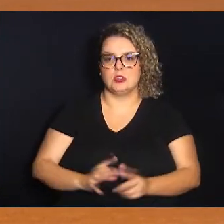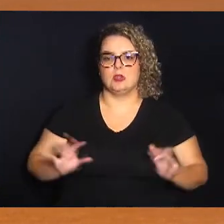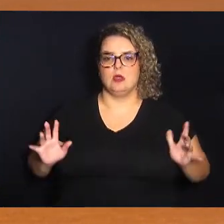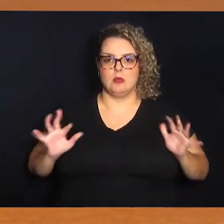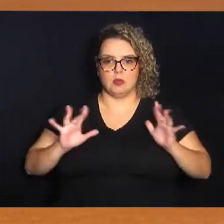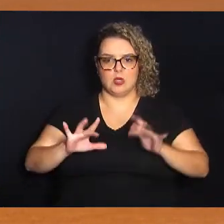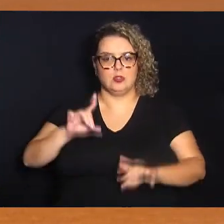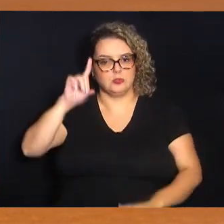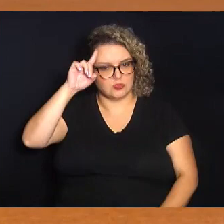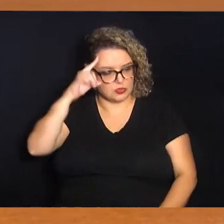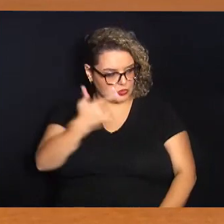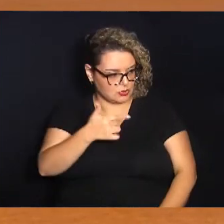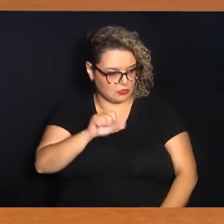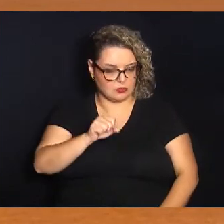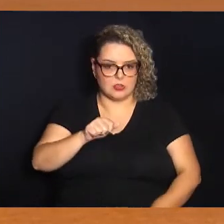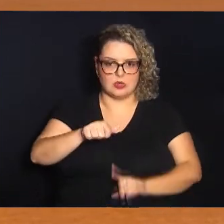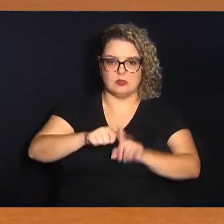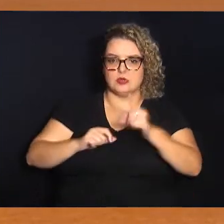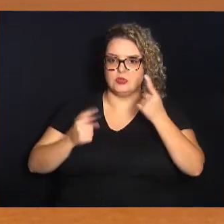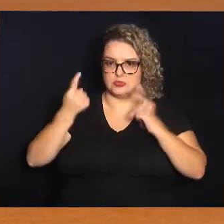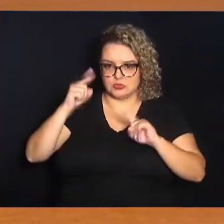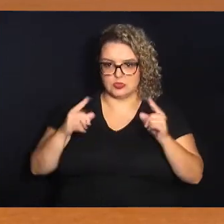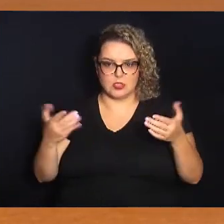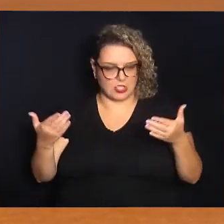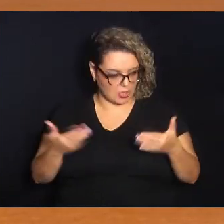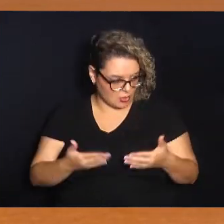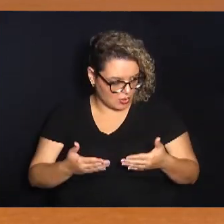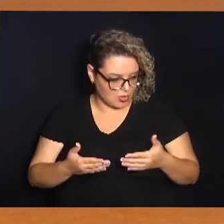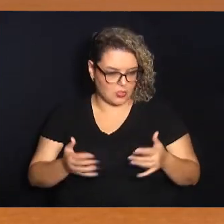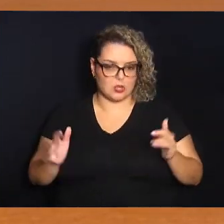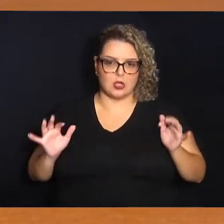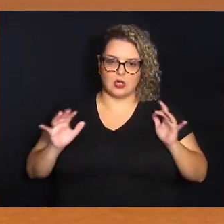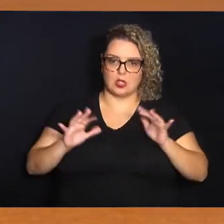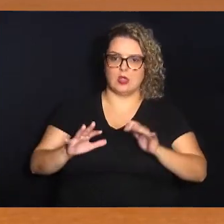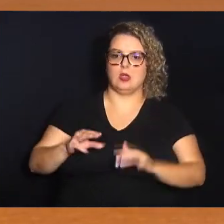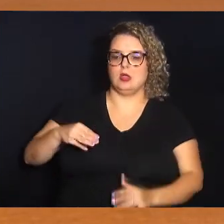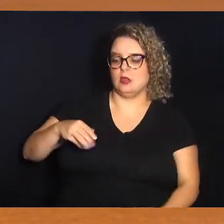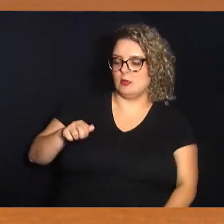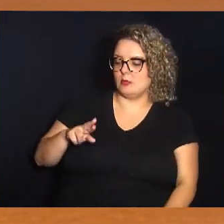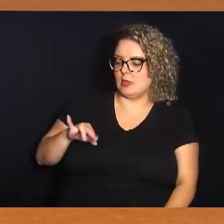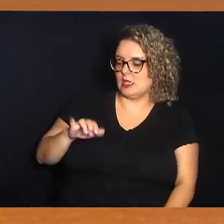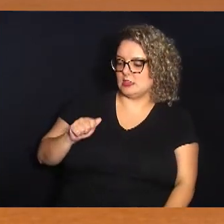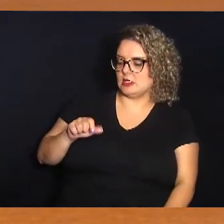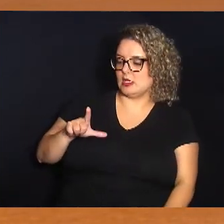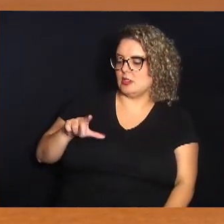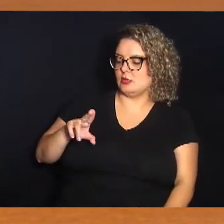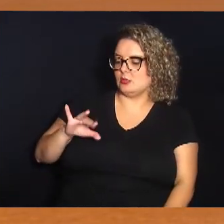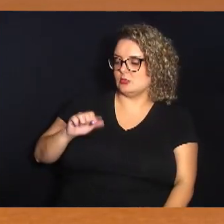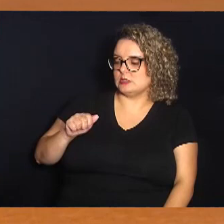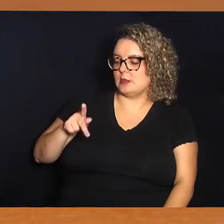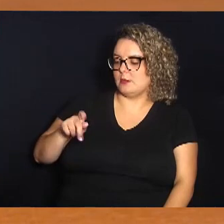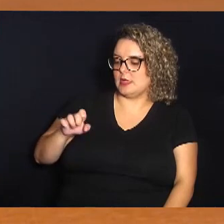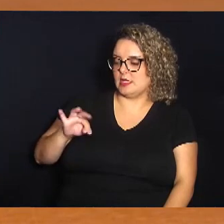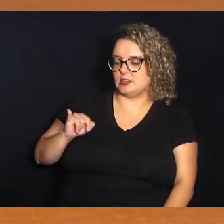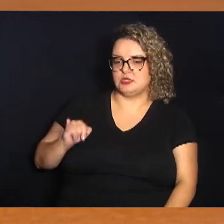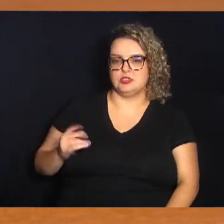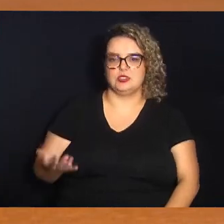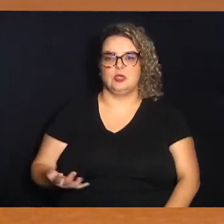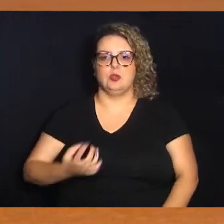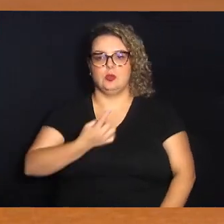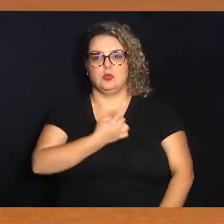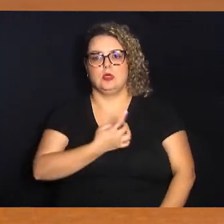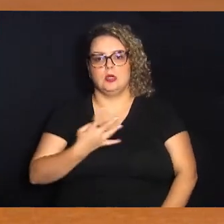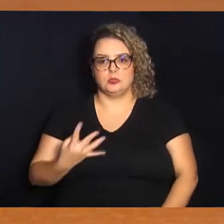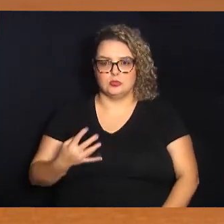a a manifestação do dia 28 de Fevereiro agora a manifestação da Maria Lúcia Peti o